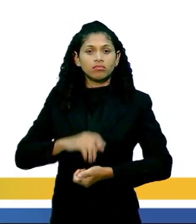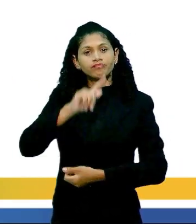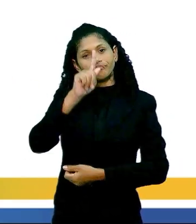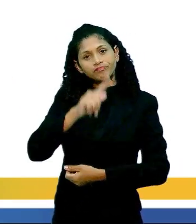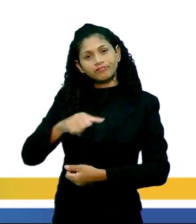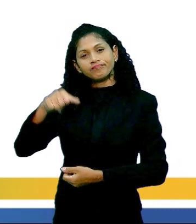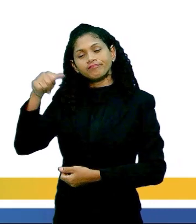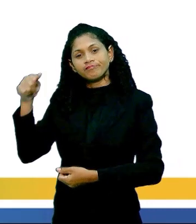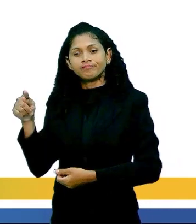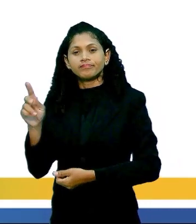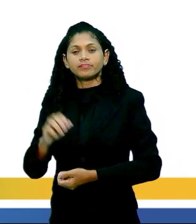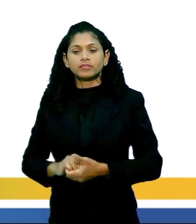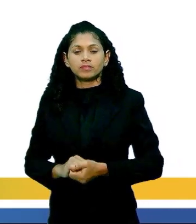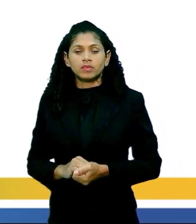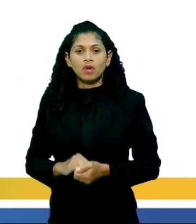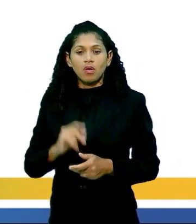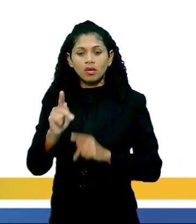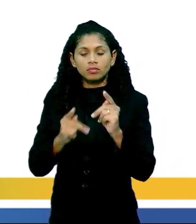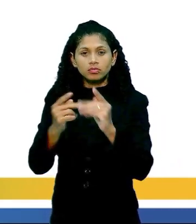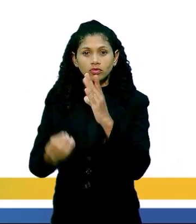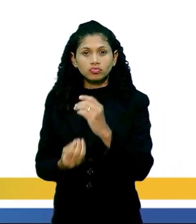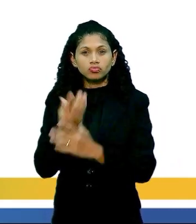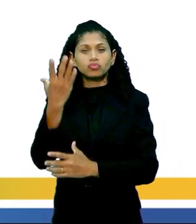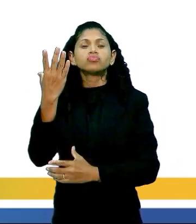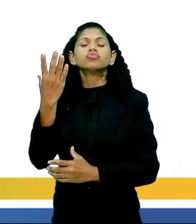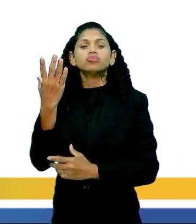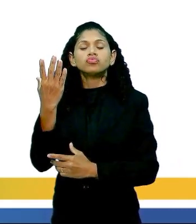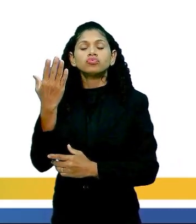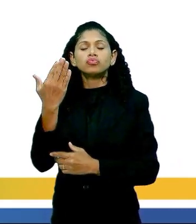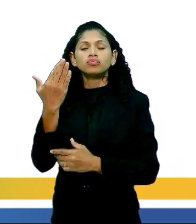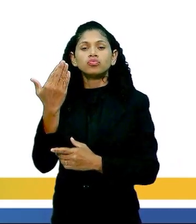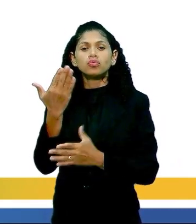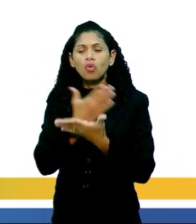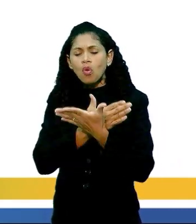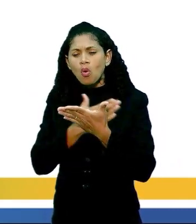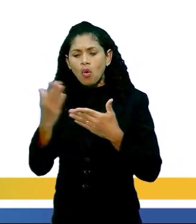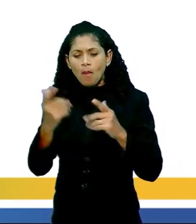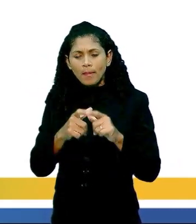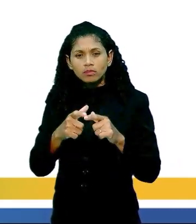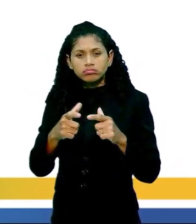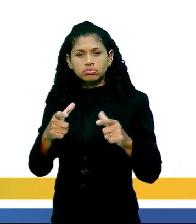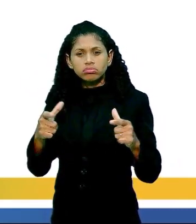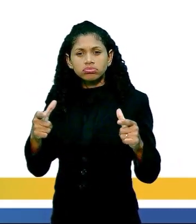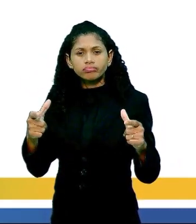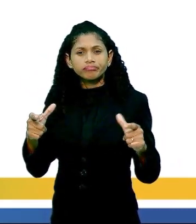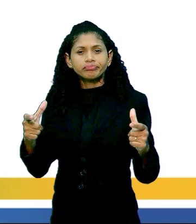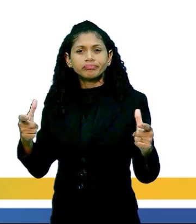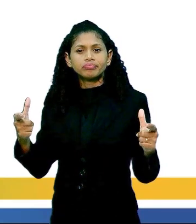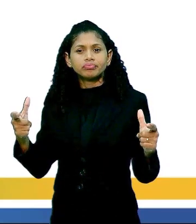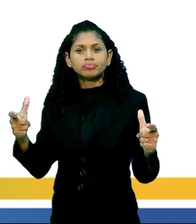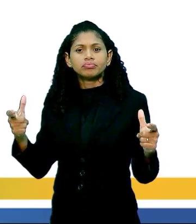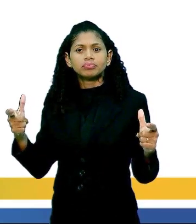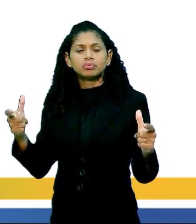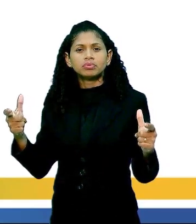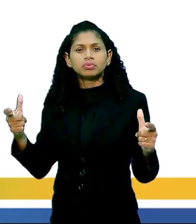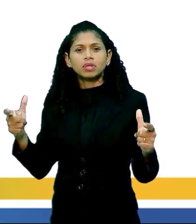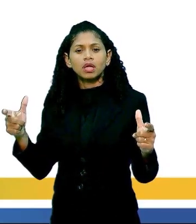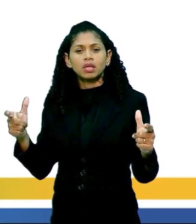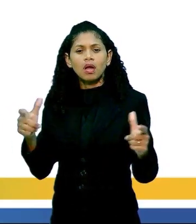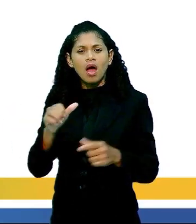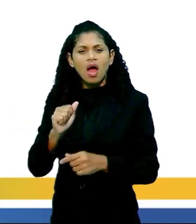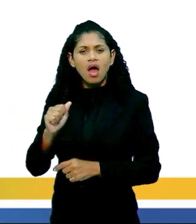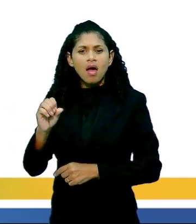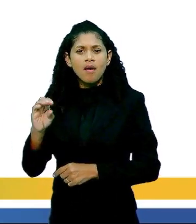A população surge, ela então começa a crescer, nós saímos do A para o B, para o C, ela está crescendo cada vez